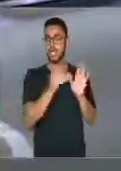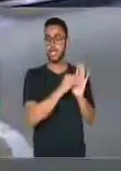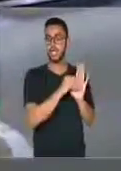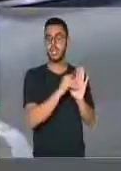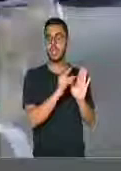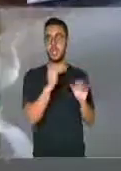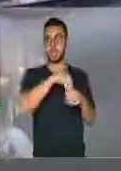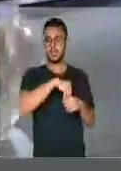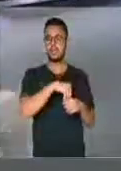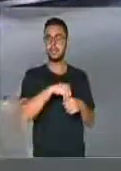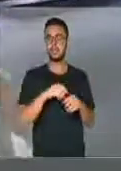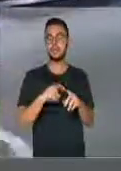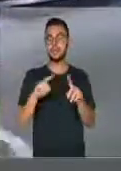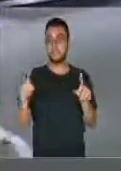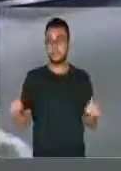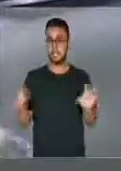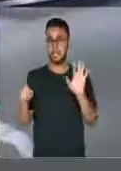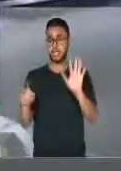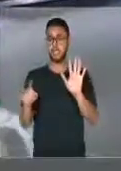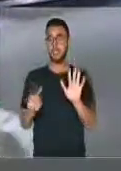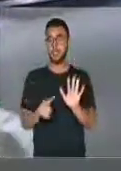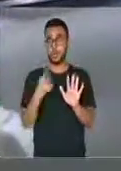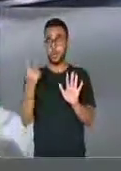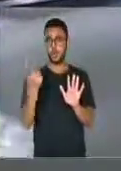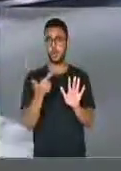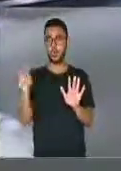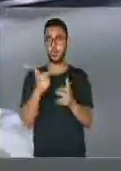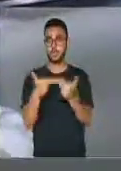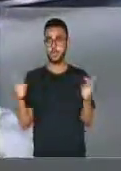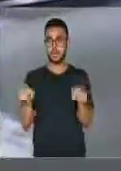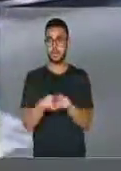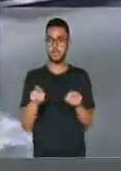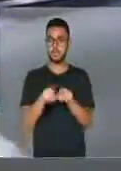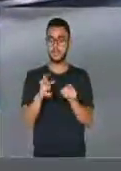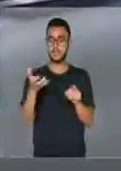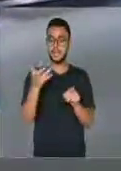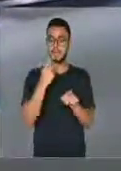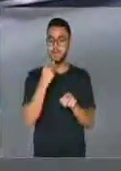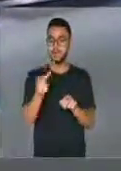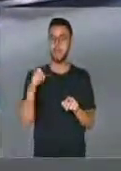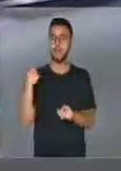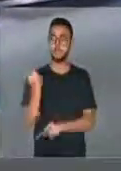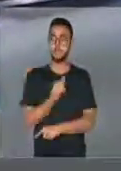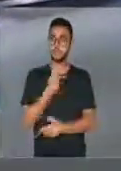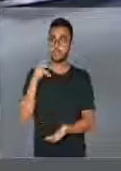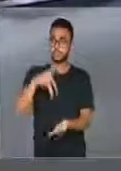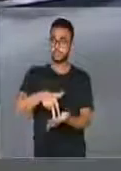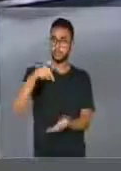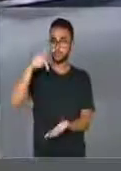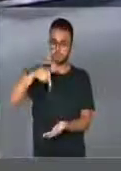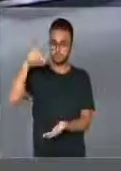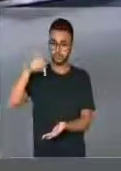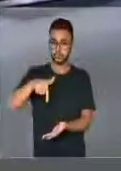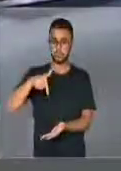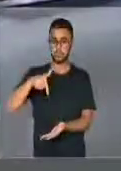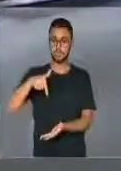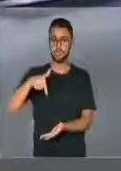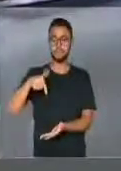seja usada. Por outro lado, senhor presidente, é dizer que nós estamos aqui para